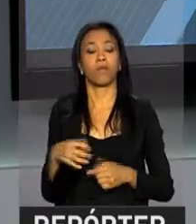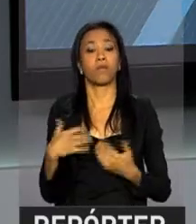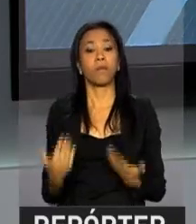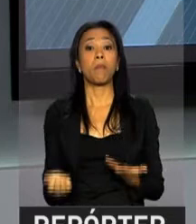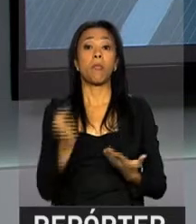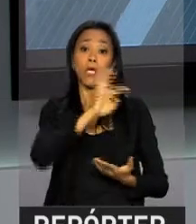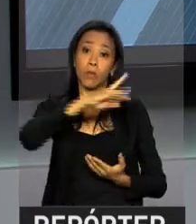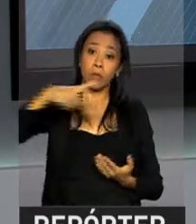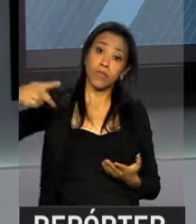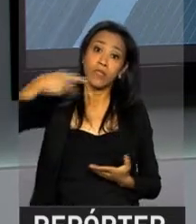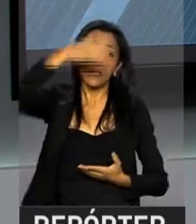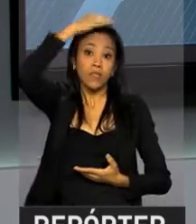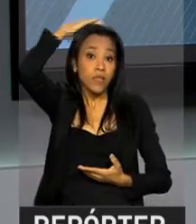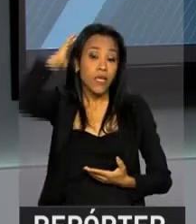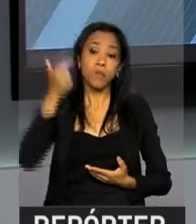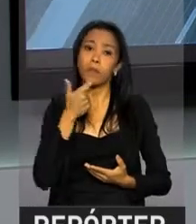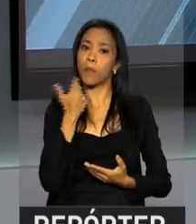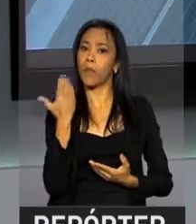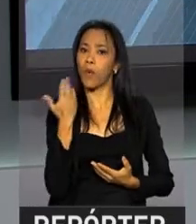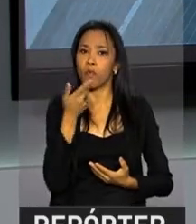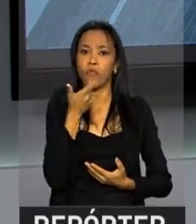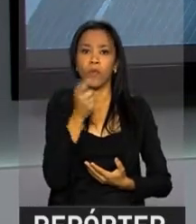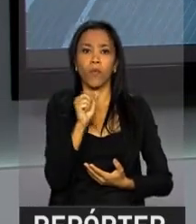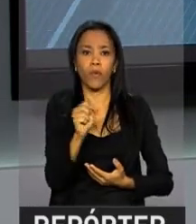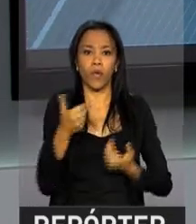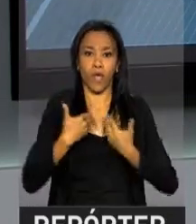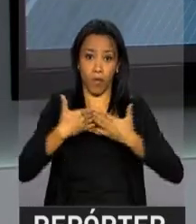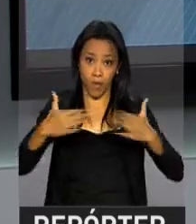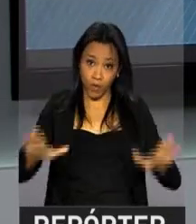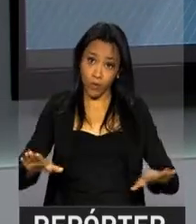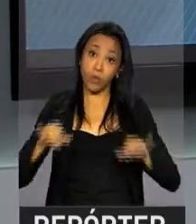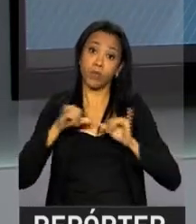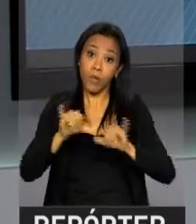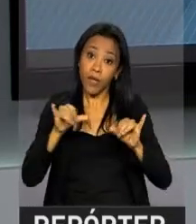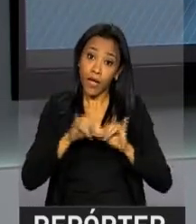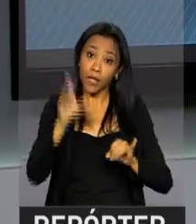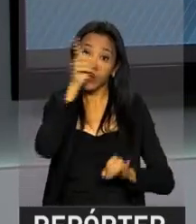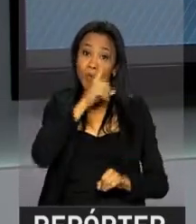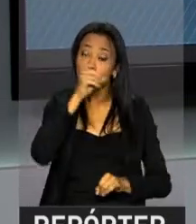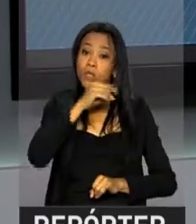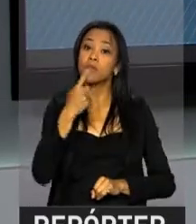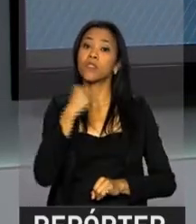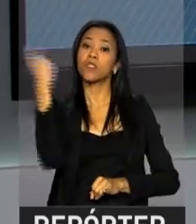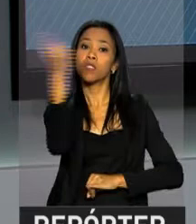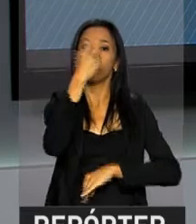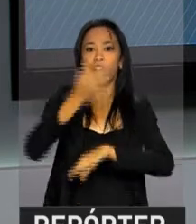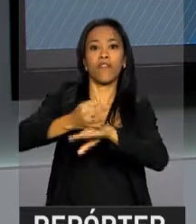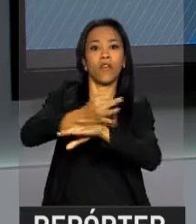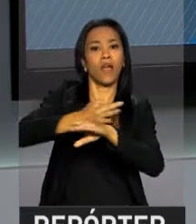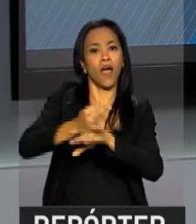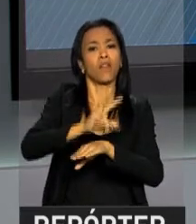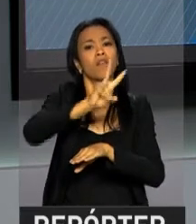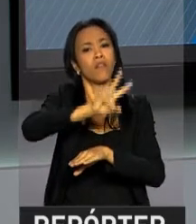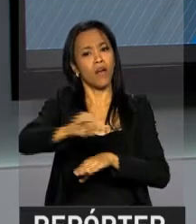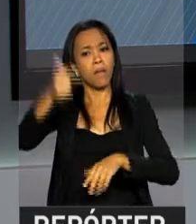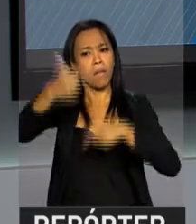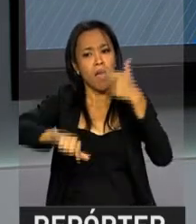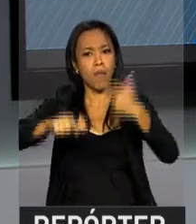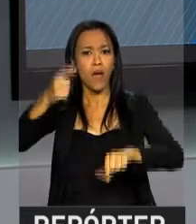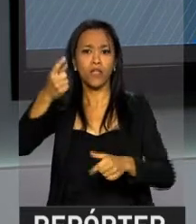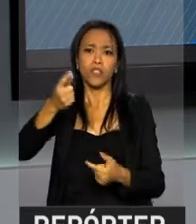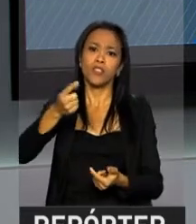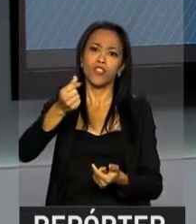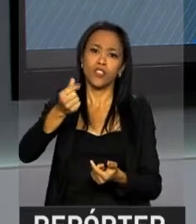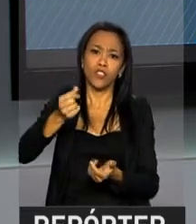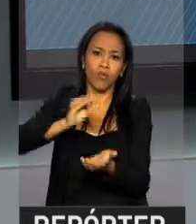presidente michel temer afirmou agora há pouco que a abertura dos supermercados aos domingos e feriados vai permitir mais investimentos dos empresários